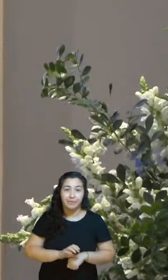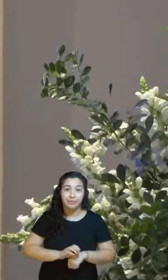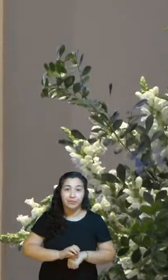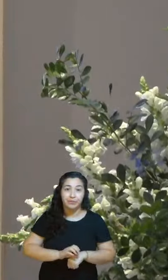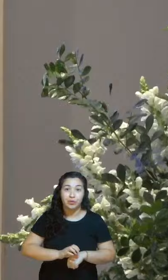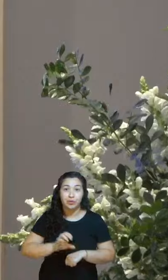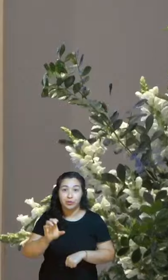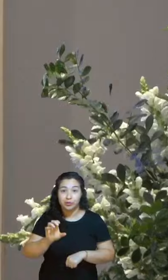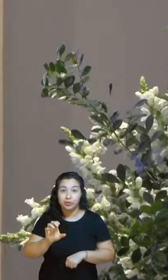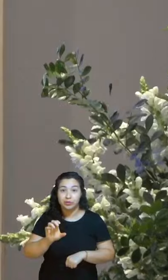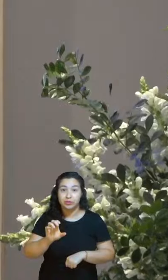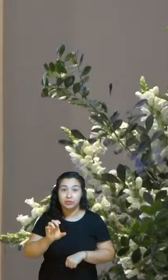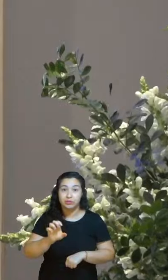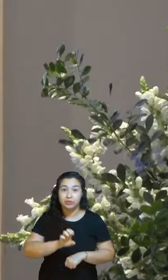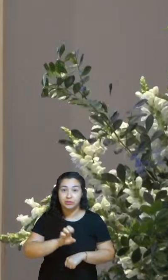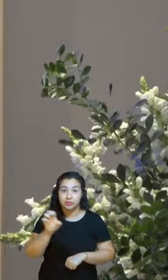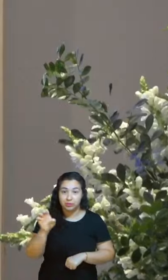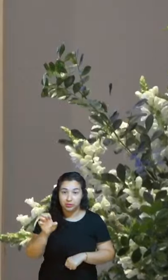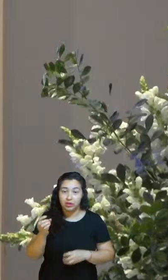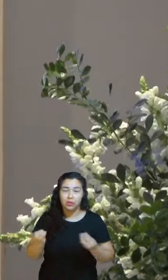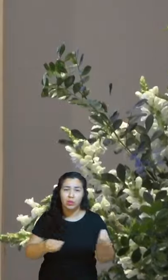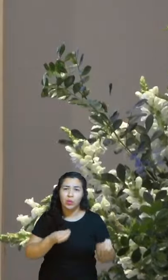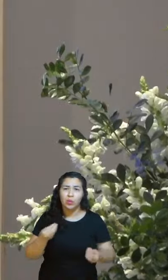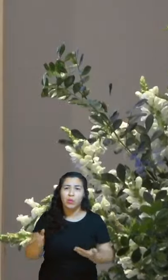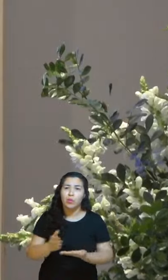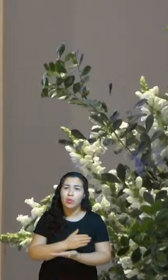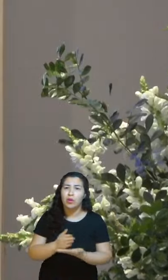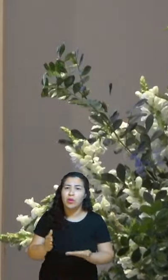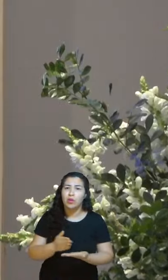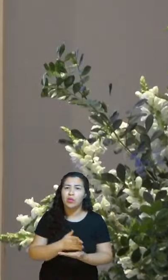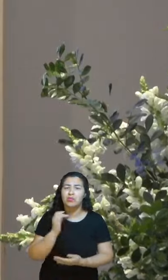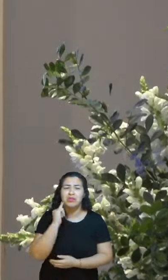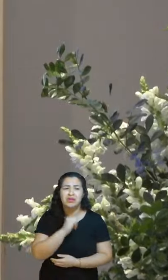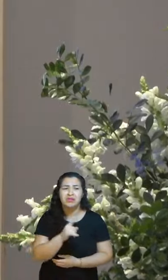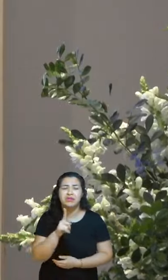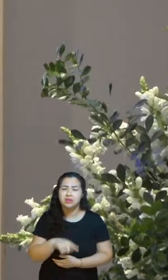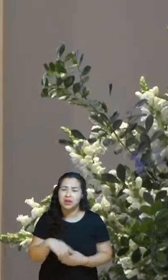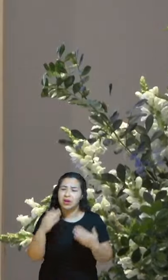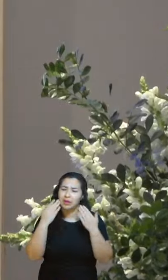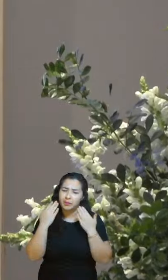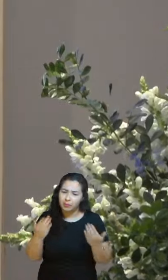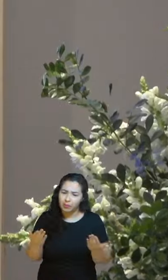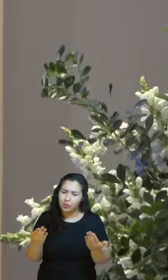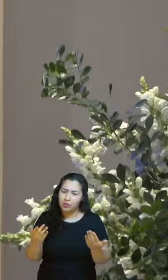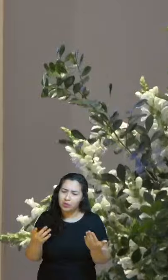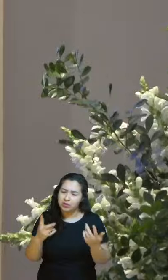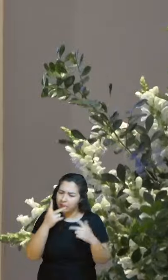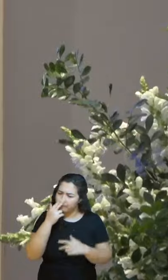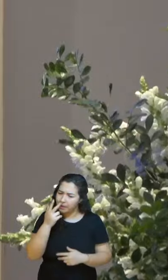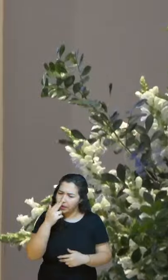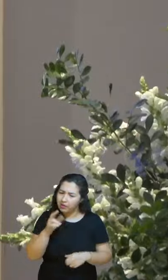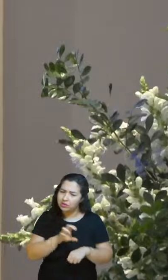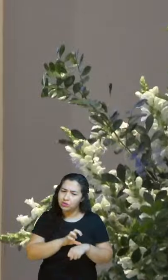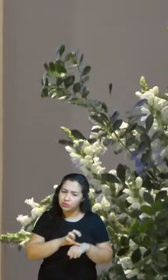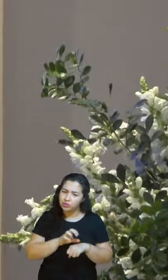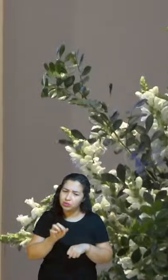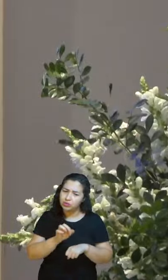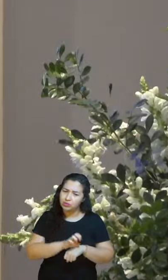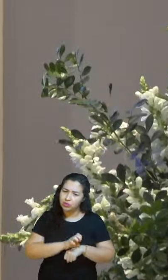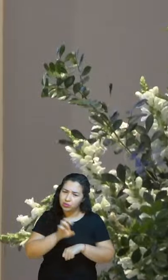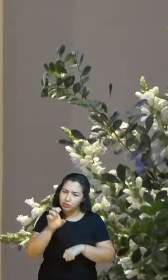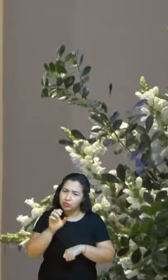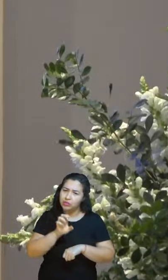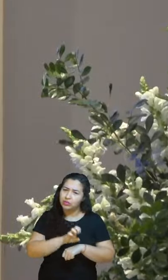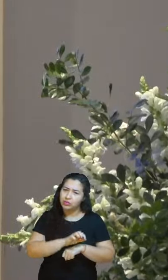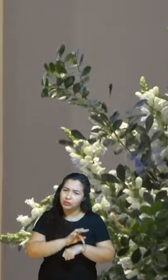Catarina Ela alguns dizem que ela é um retrato da Constituição Federal na verdade quando construída